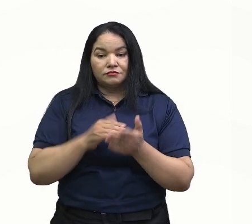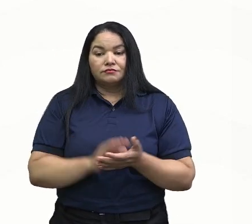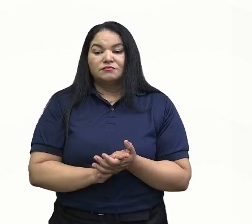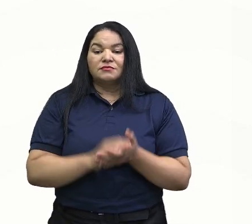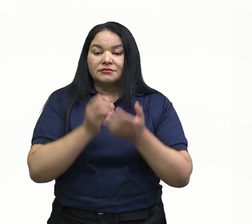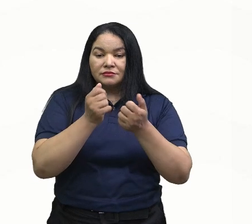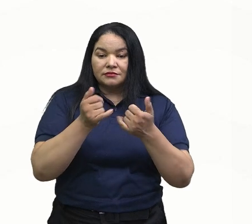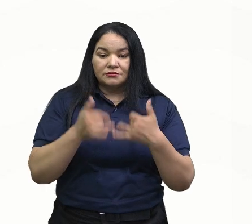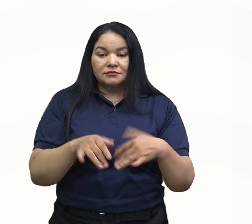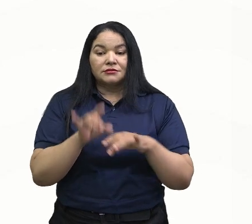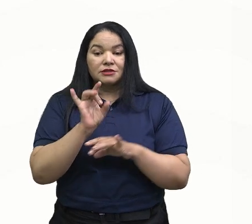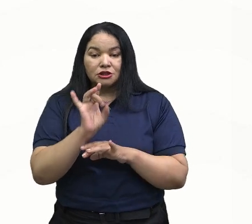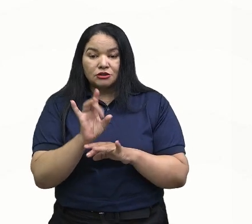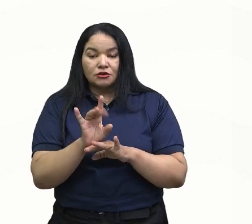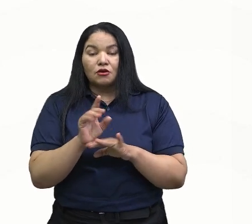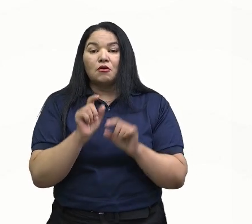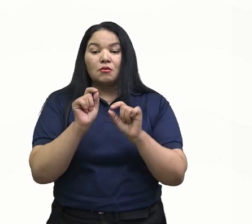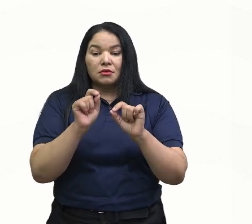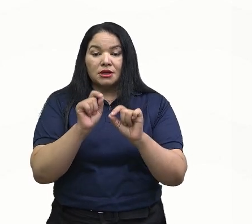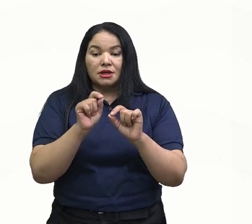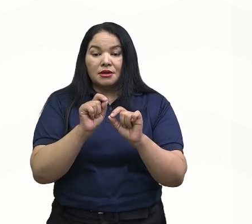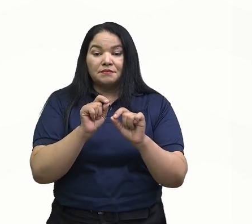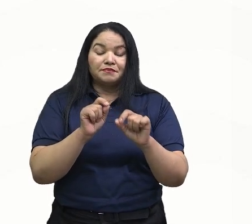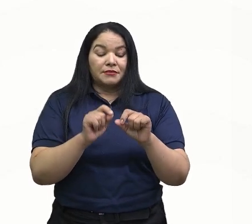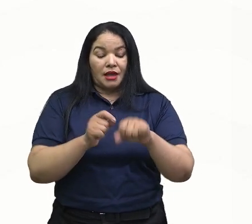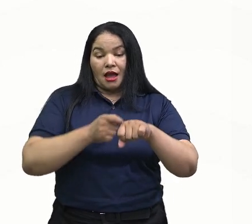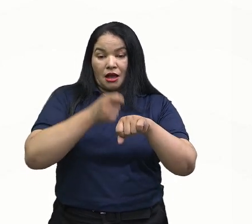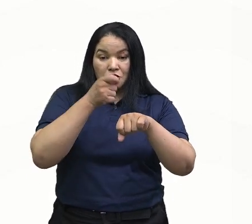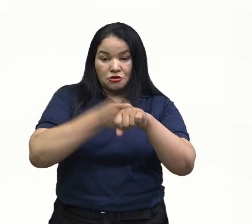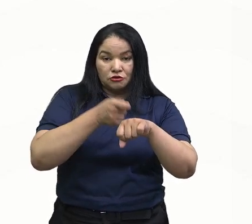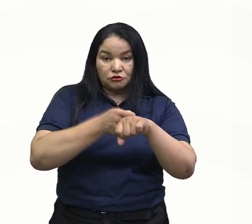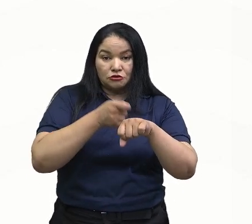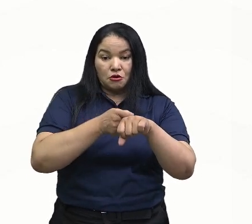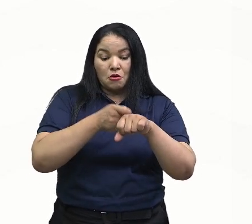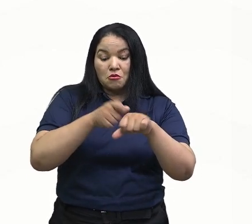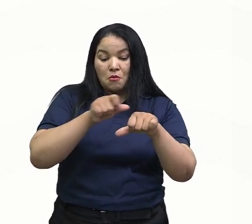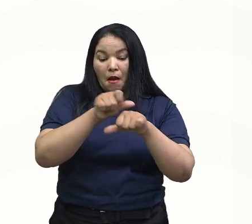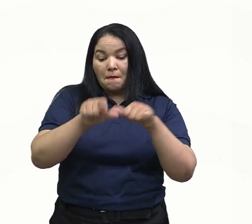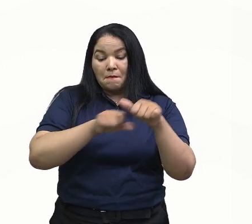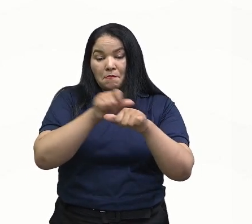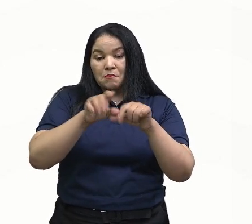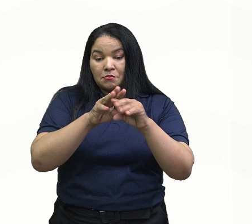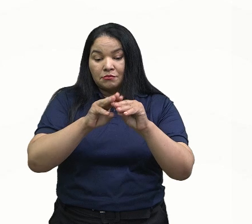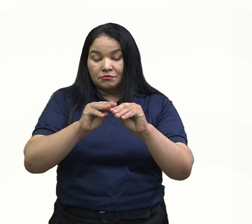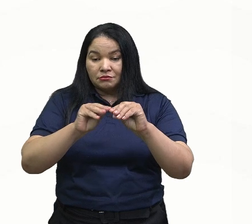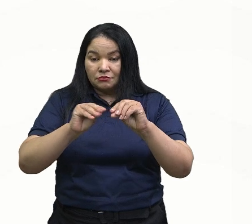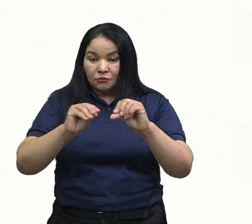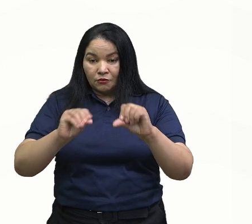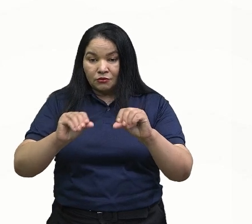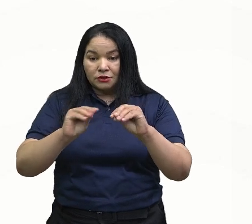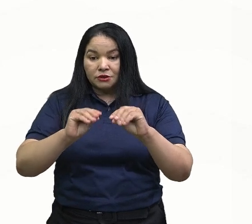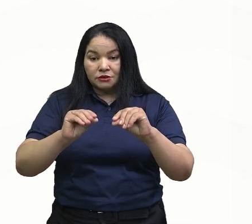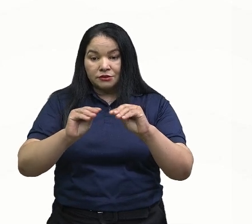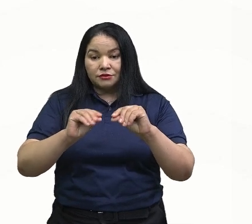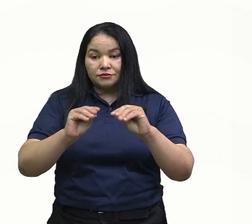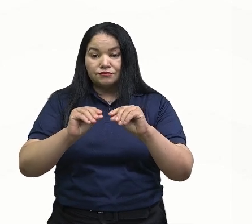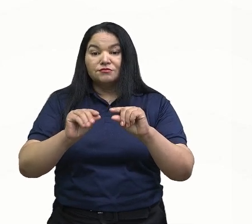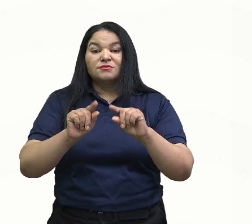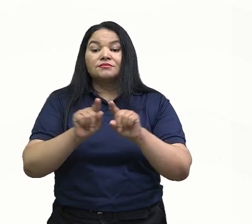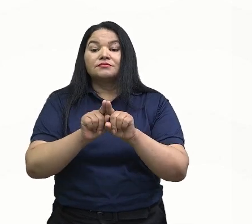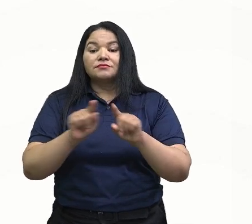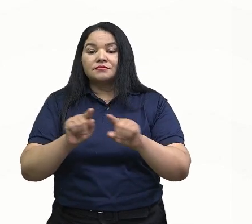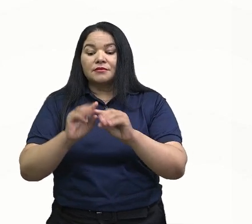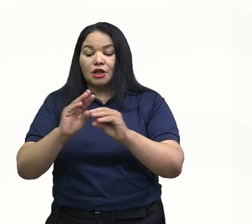do ponto de fusão, ou seja, quando ele passa do sólido para o líquido. Já do líquido para